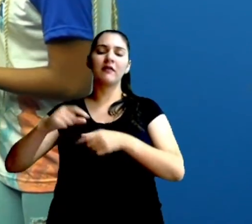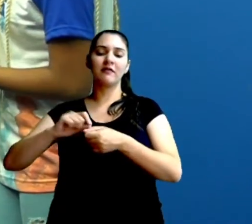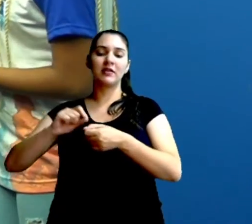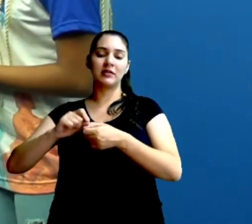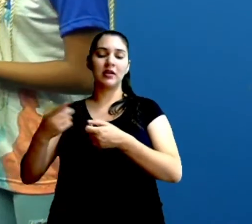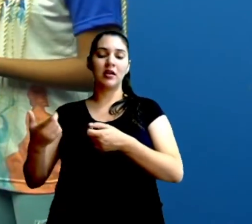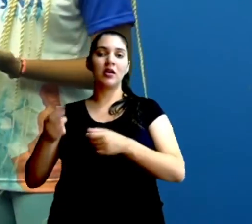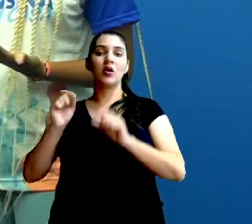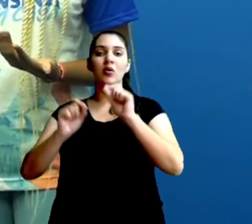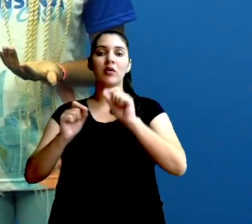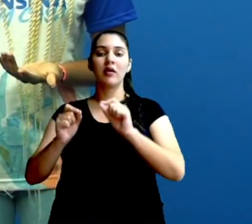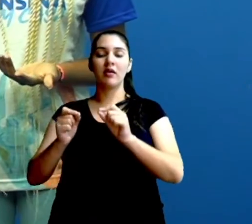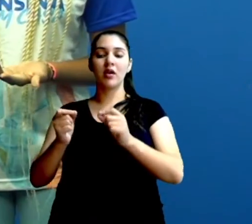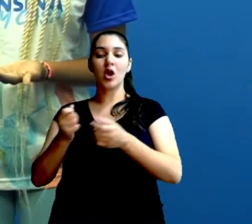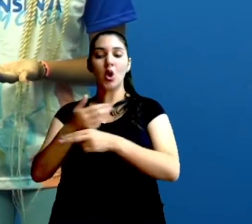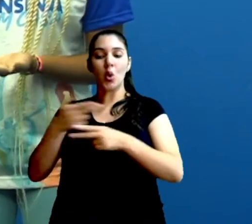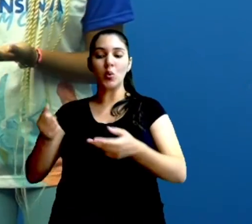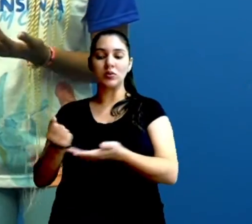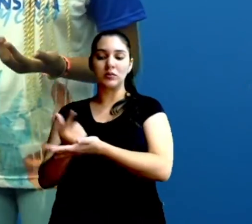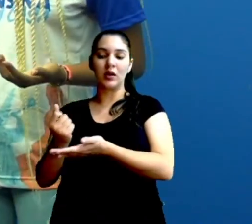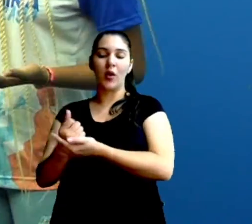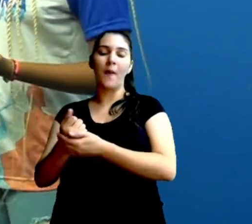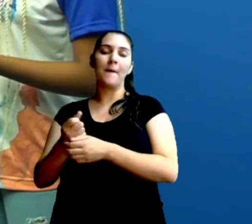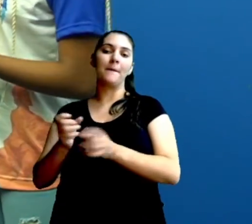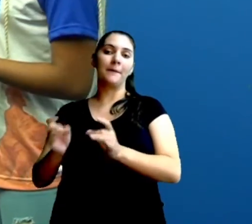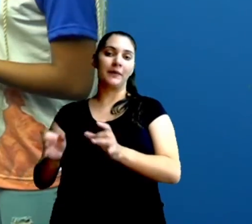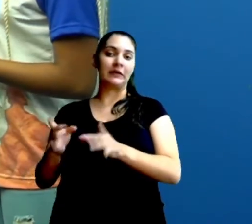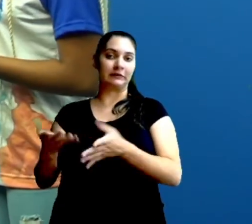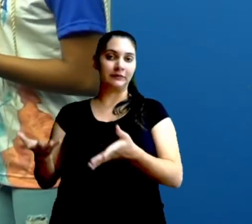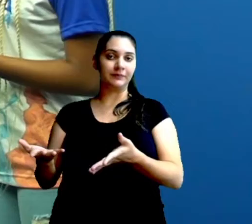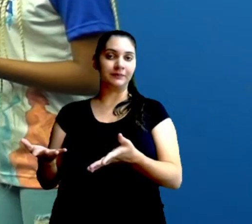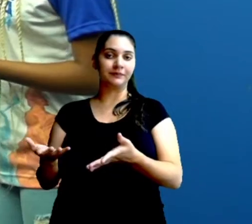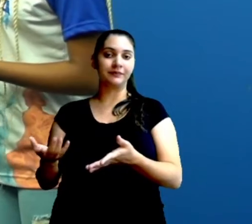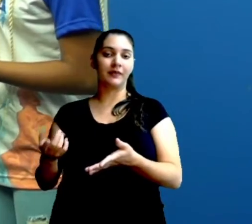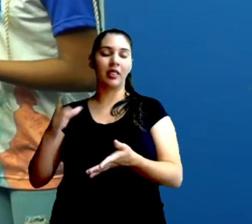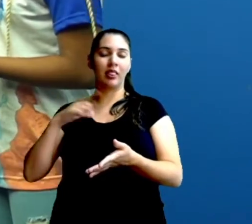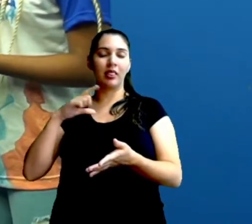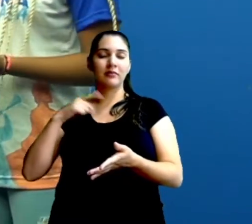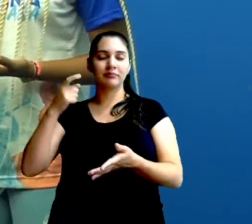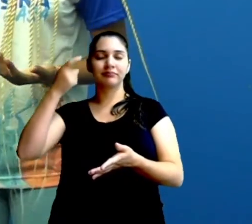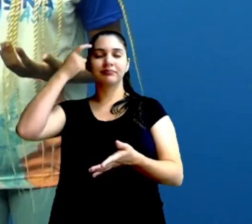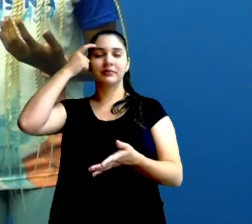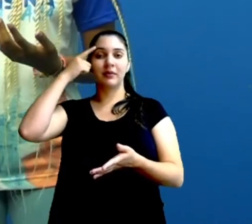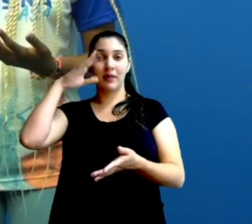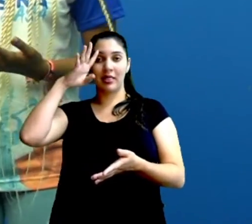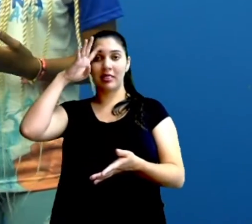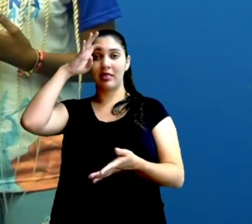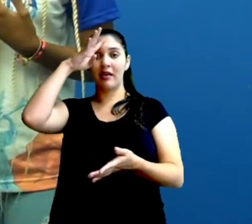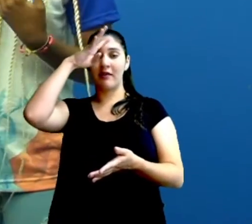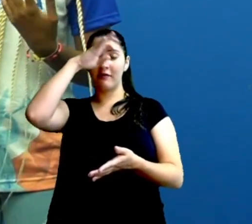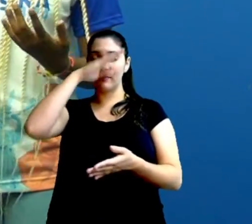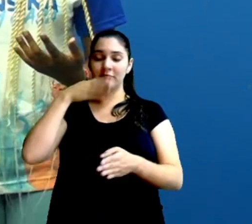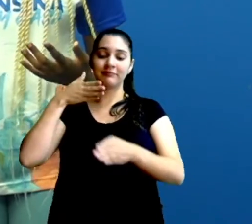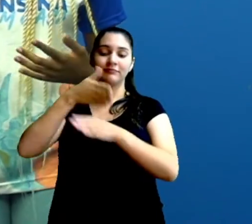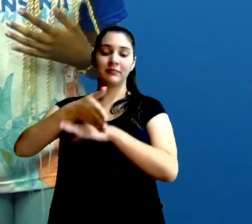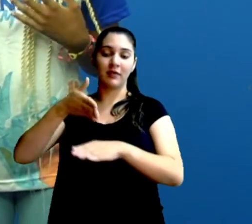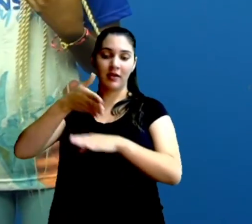com que ela seja uma mercadoria? E é essa lógica, né, dificultar o acesso à terra dos